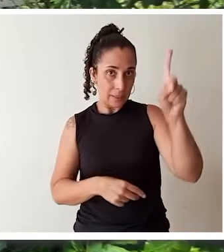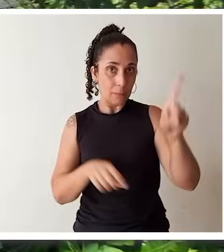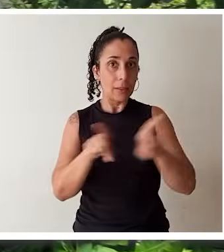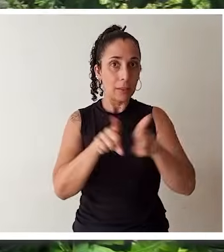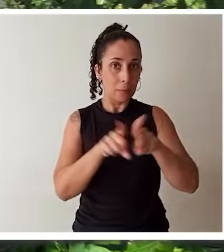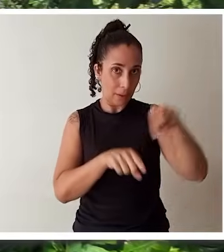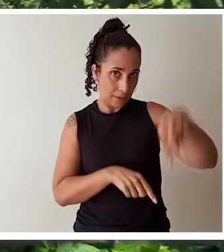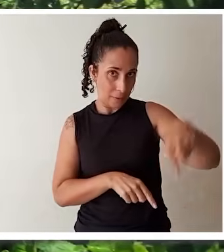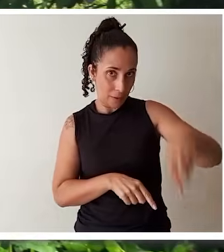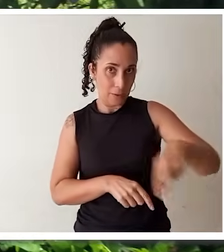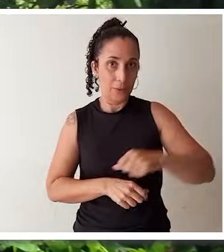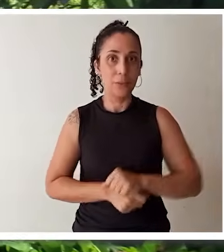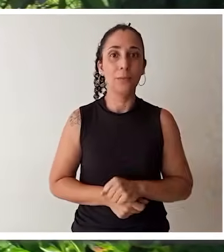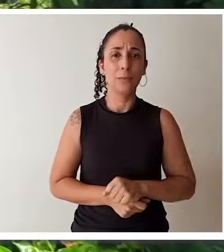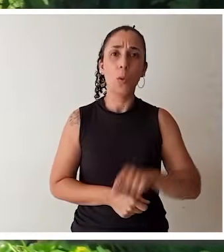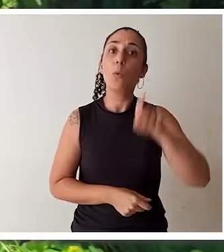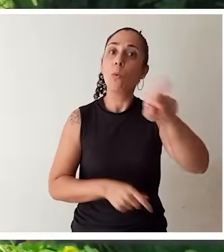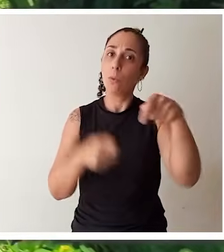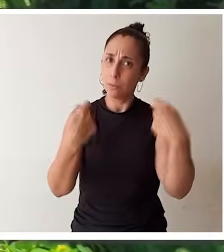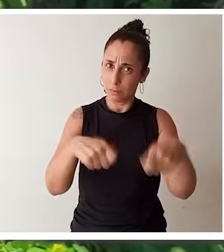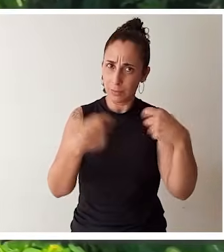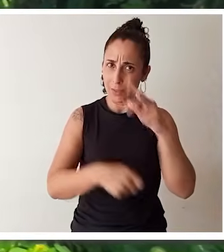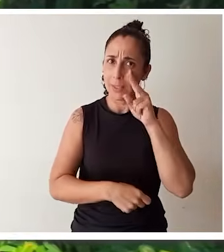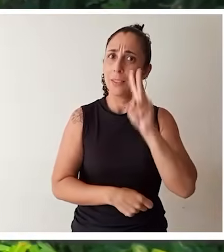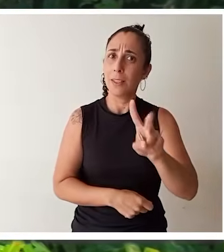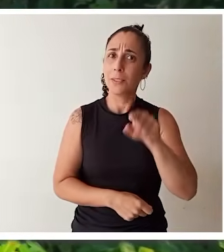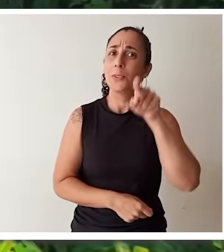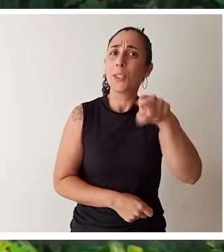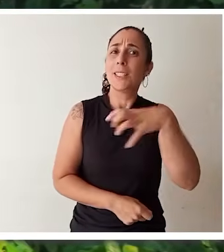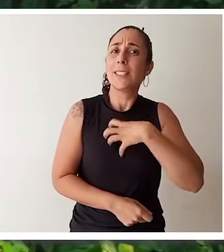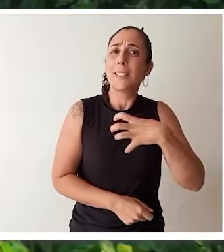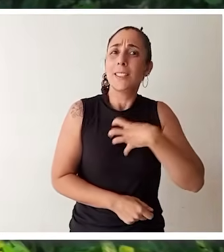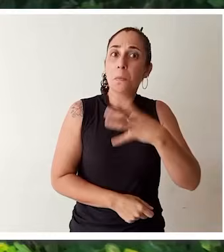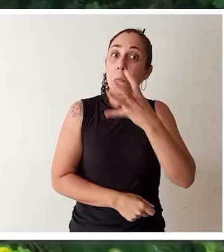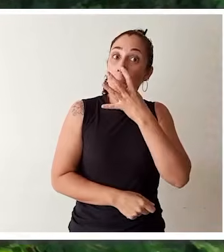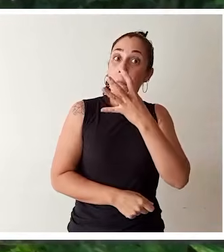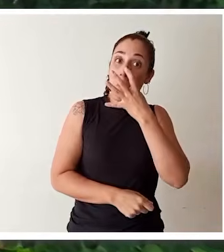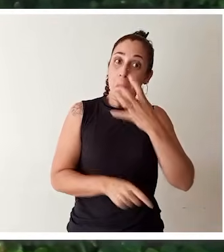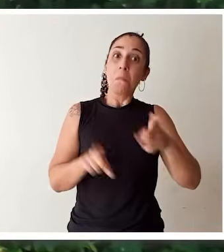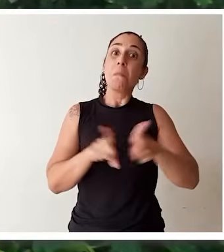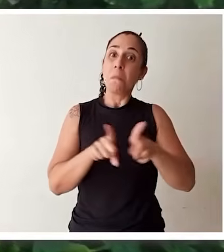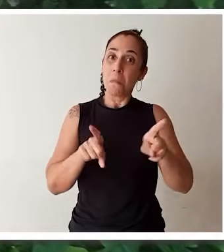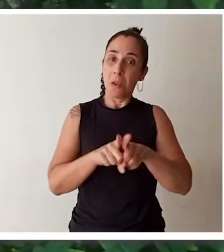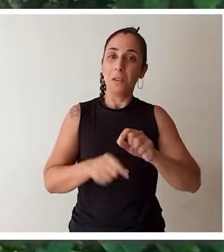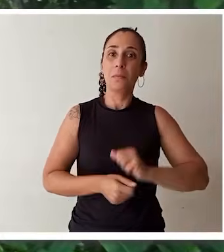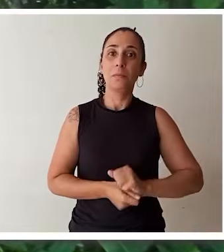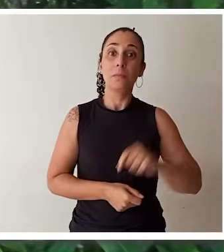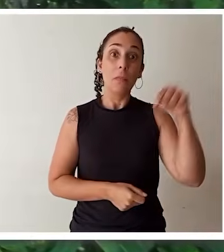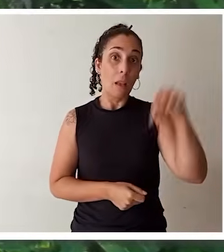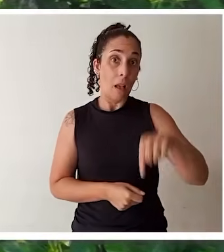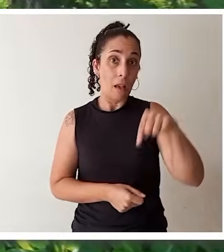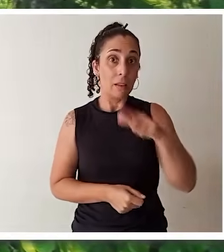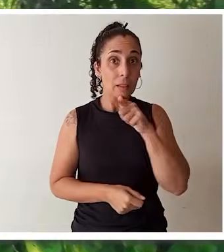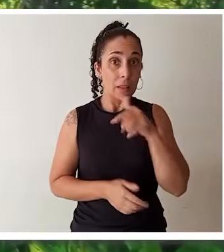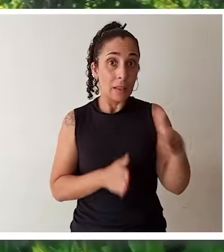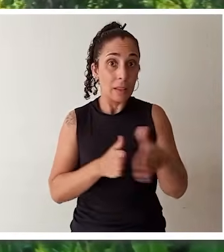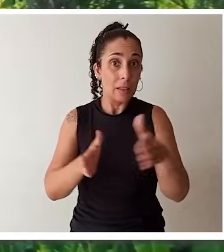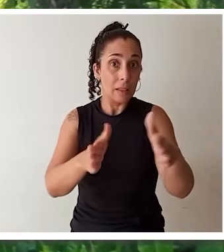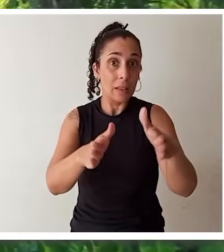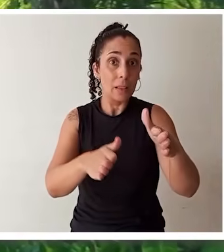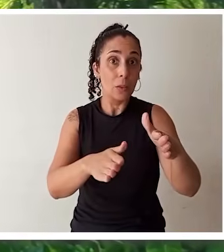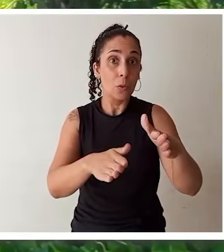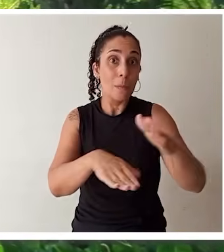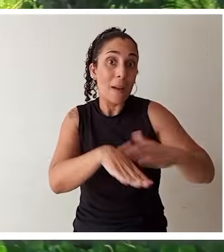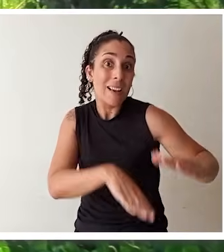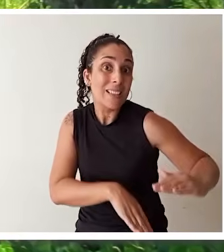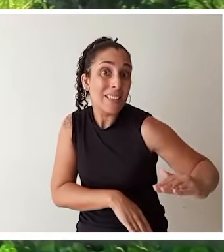aqui em cima e também aqui embaixo na descrição. Assiste, tenho certeza que você vai ficar tão impressionado quanto eu. Essa elevação